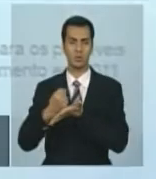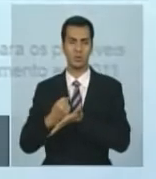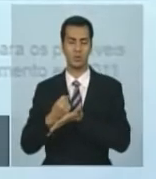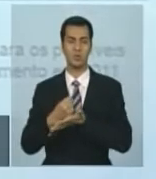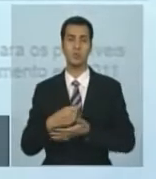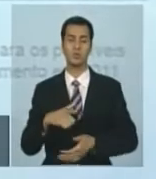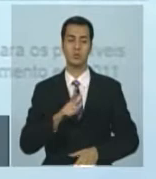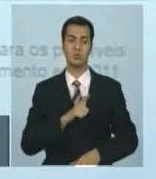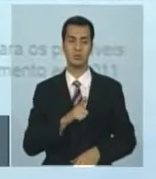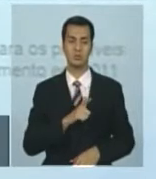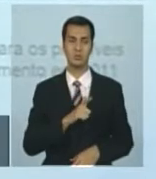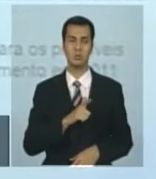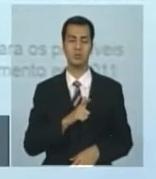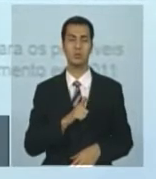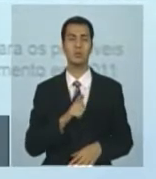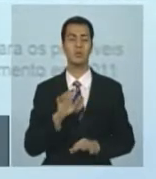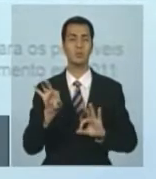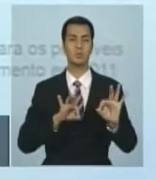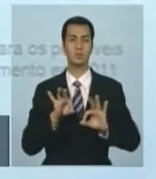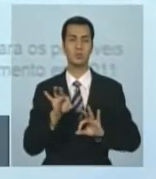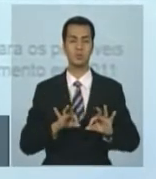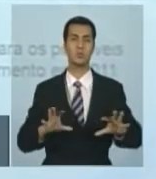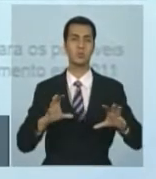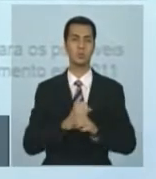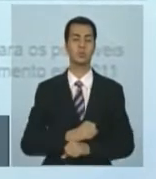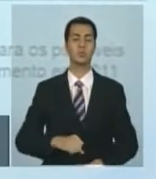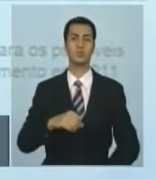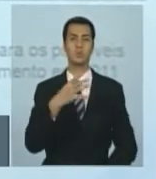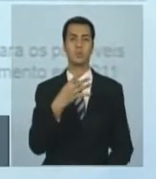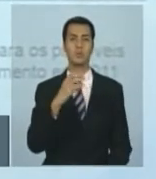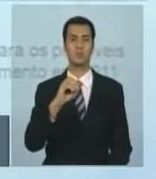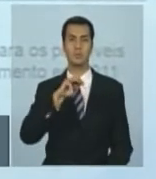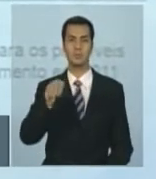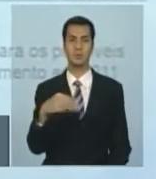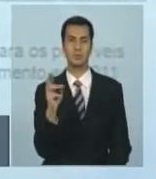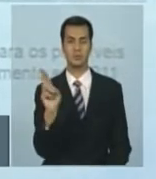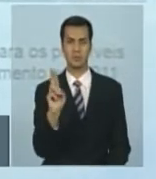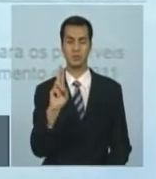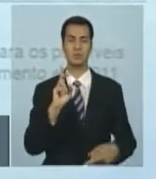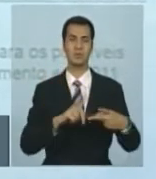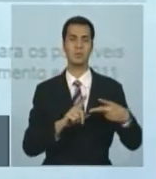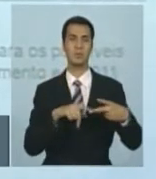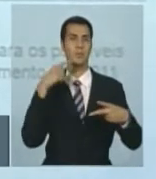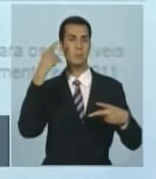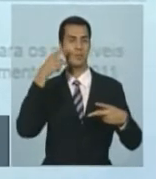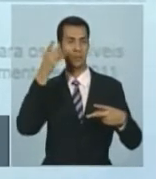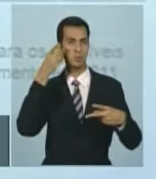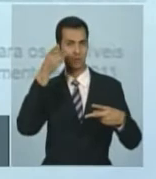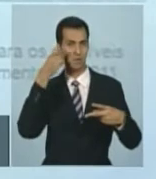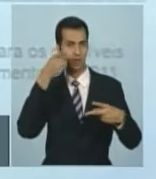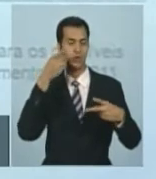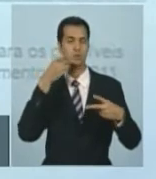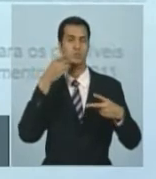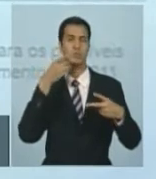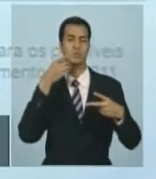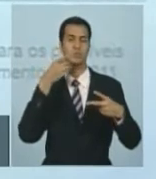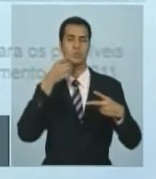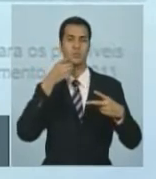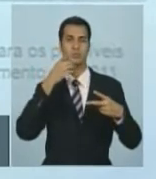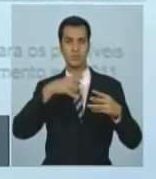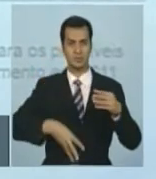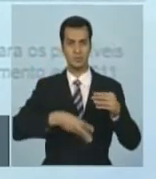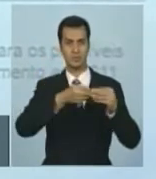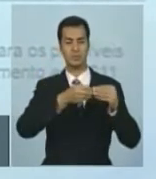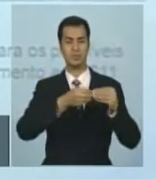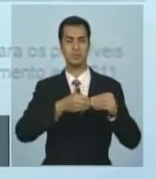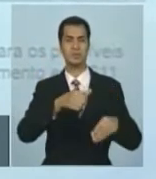nós tivemos no plano de trabalho 40 milhões. Nas emendas parlamentares, nós tivemos